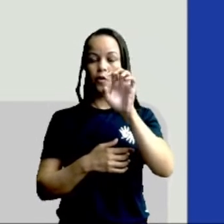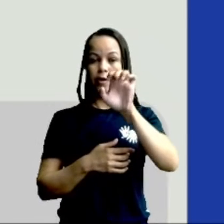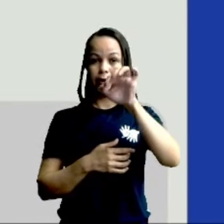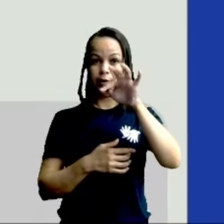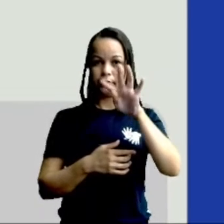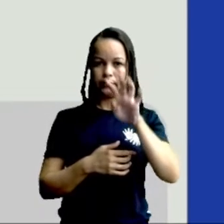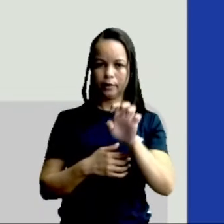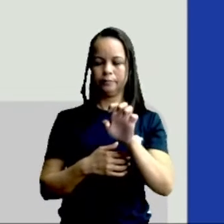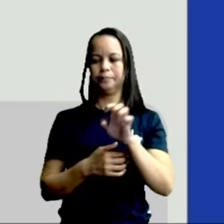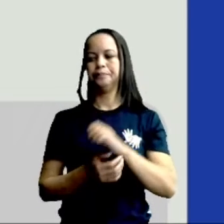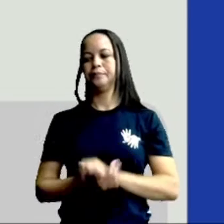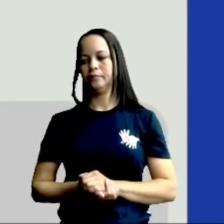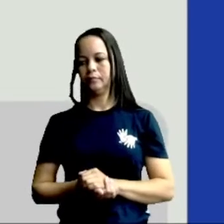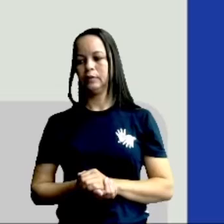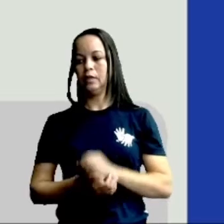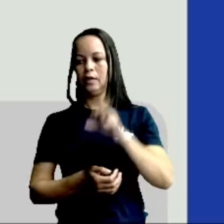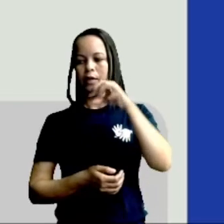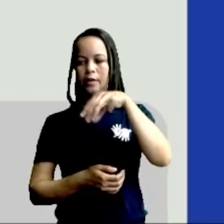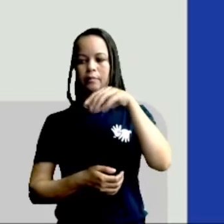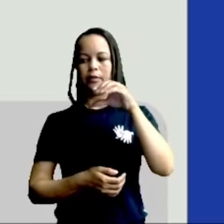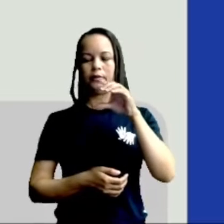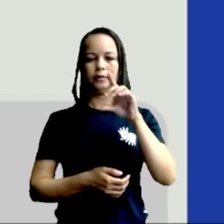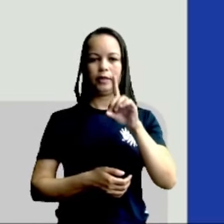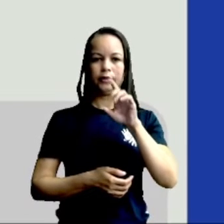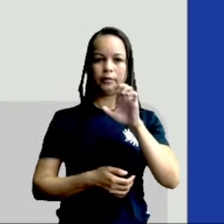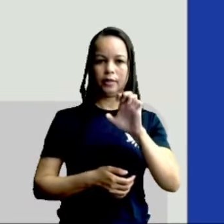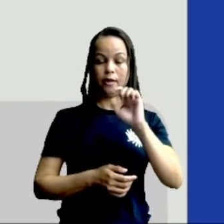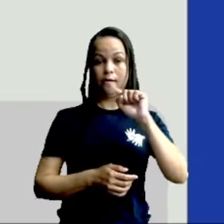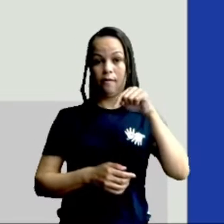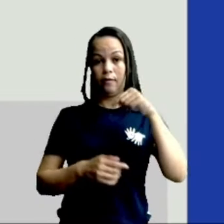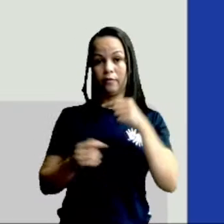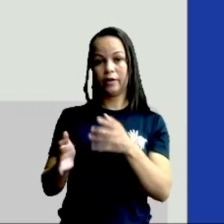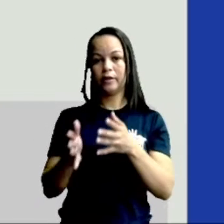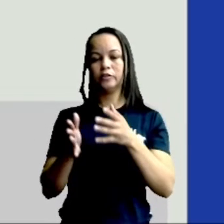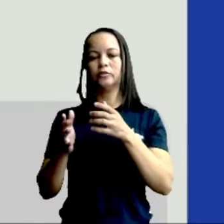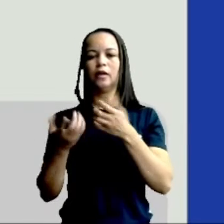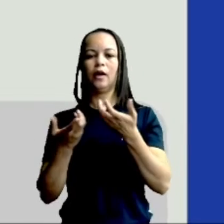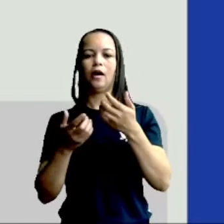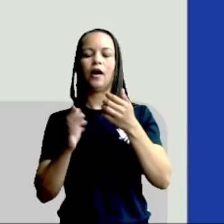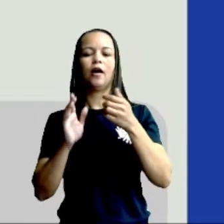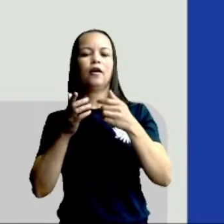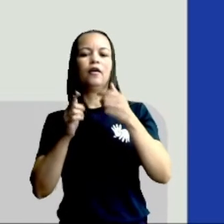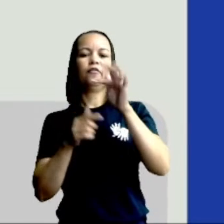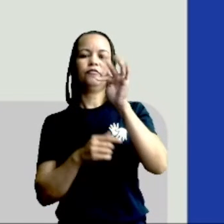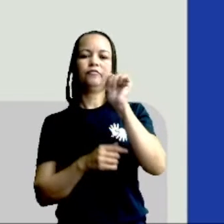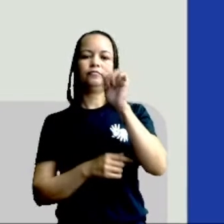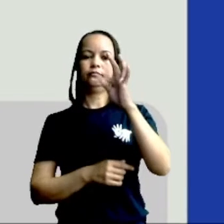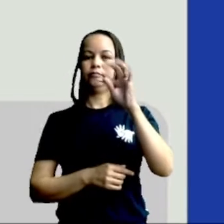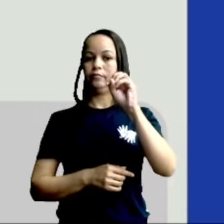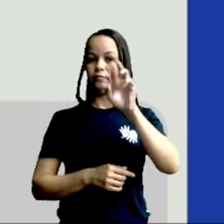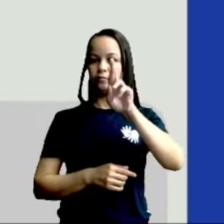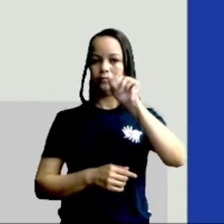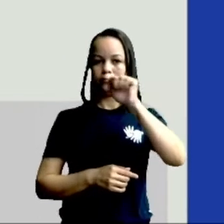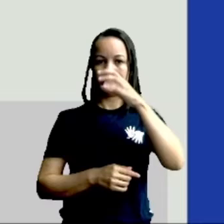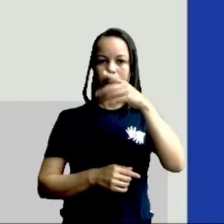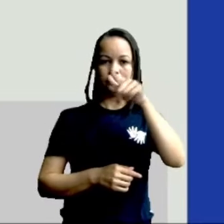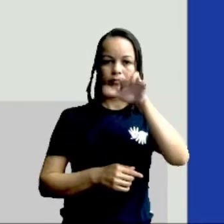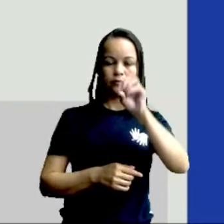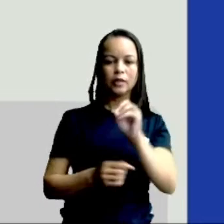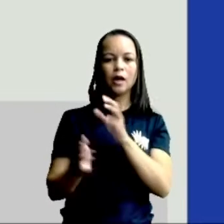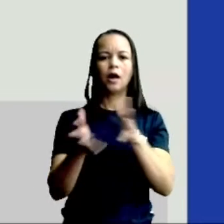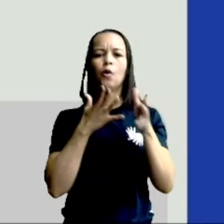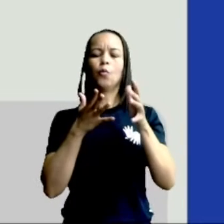O máximo divisor comum, o MDC, através da fatoração dos números individualmente,